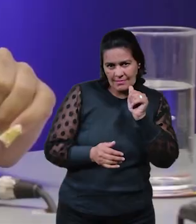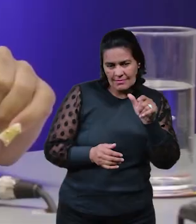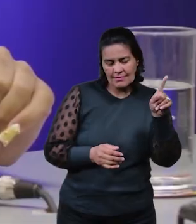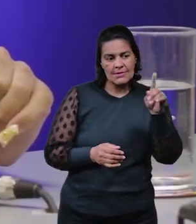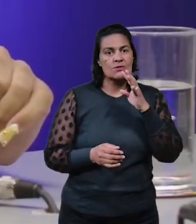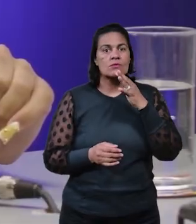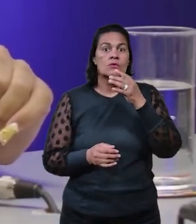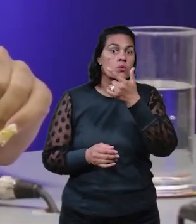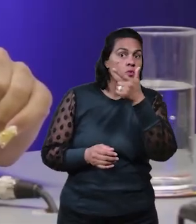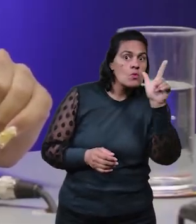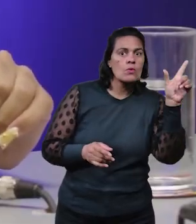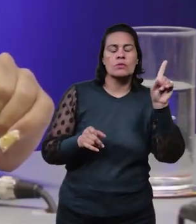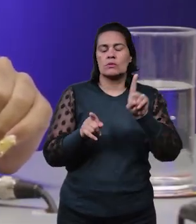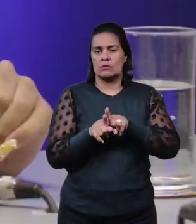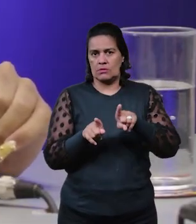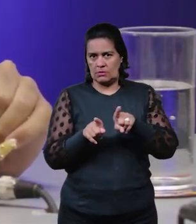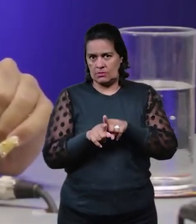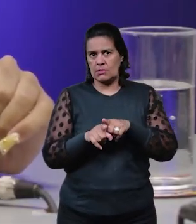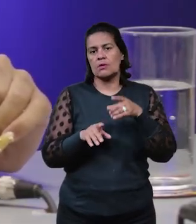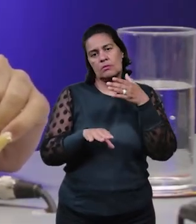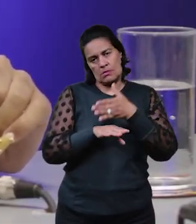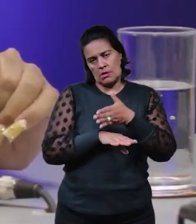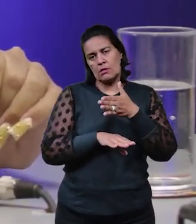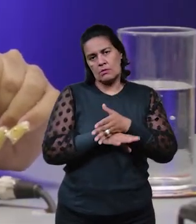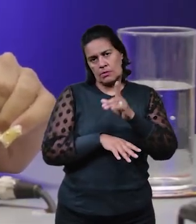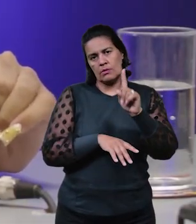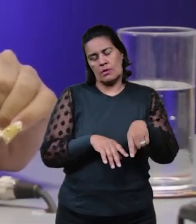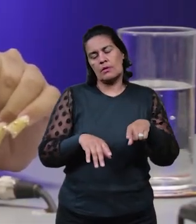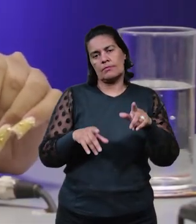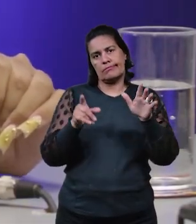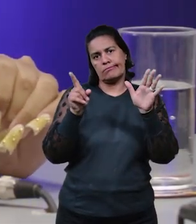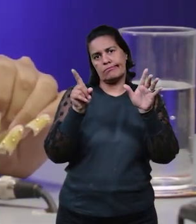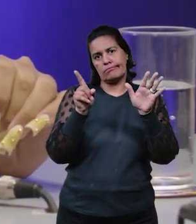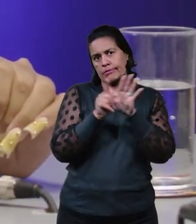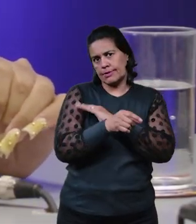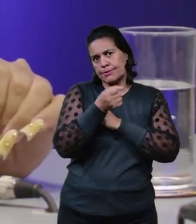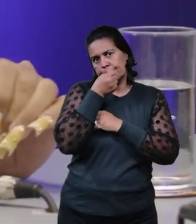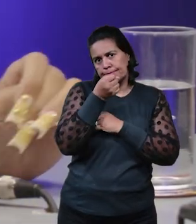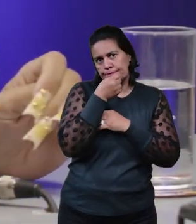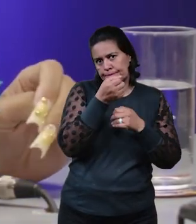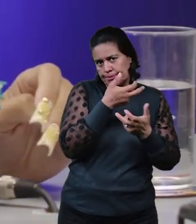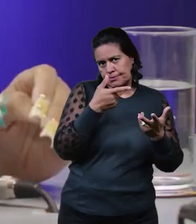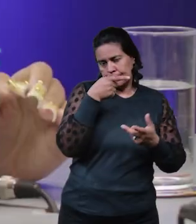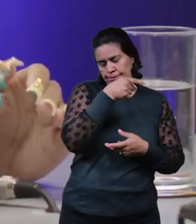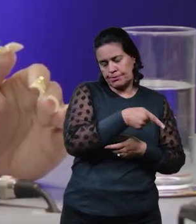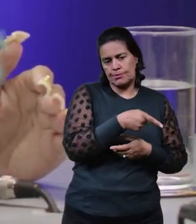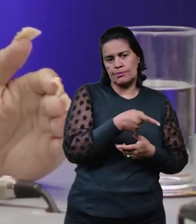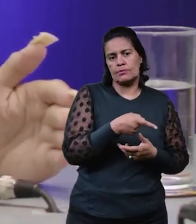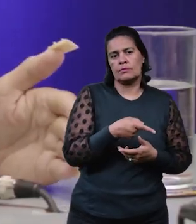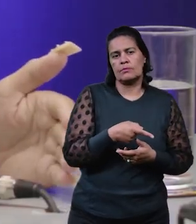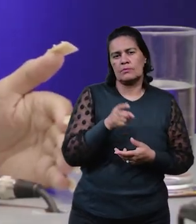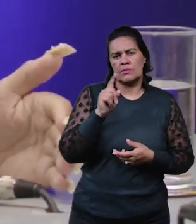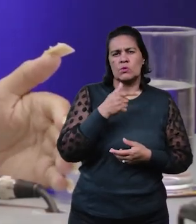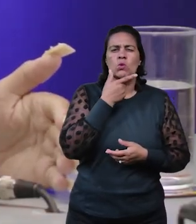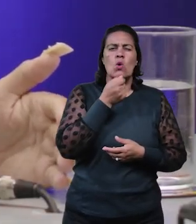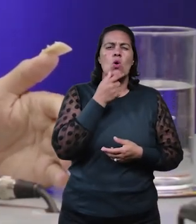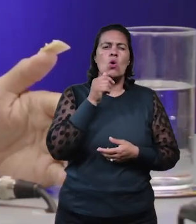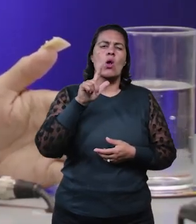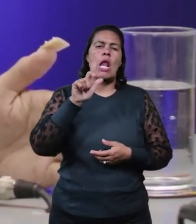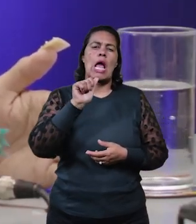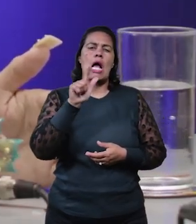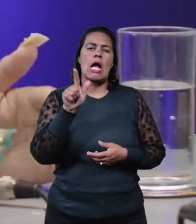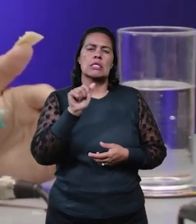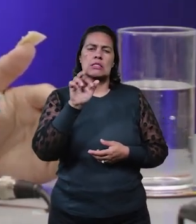outras atrizes que também tinham participado de programas que foram entrevistados por ela. Acho que era pelo Lázaro Ramos,